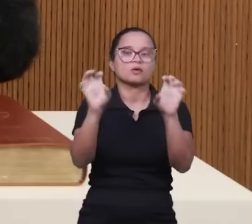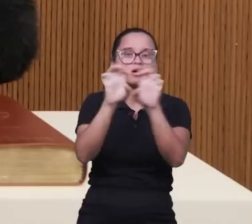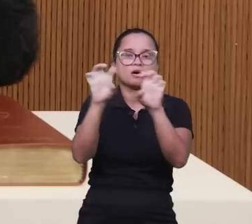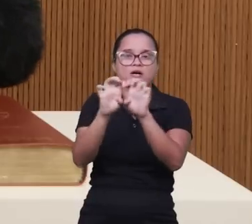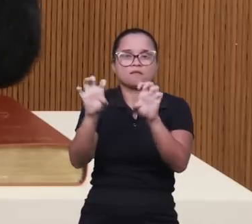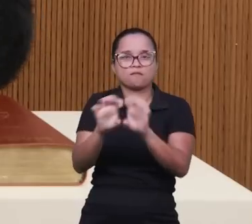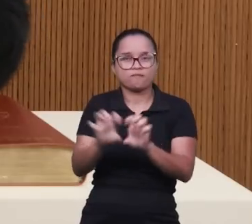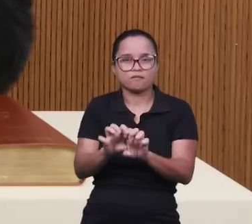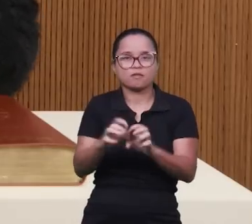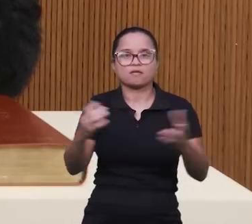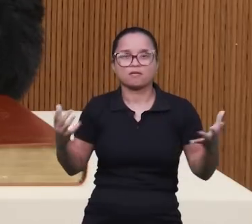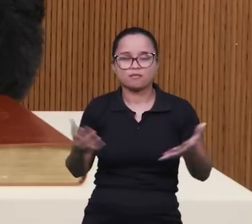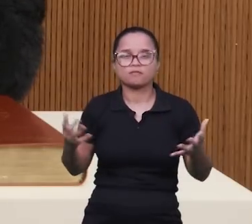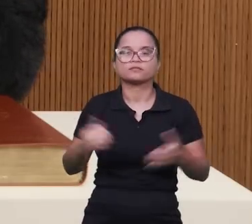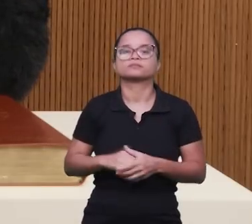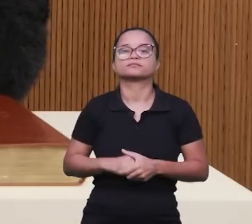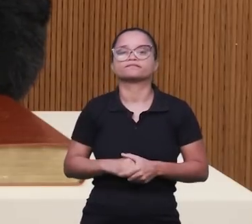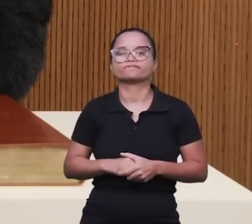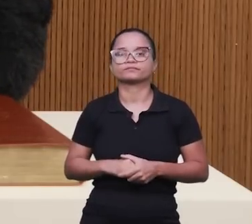a estrutura de